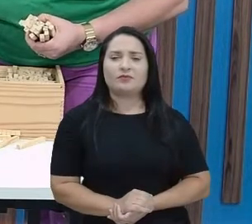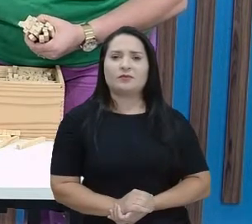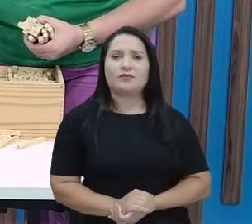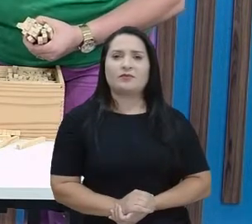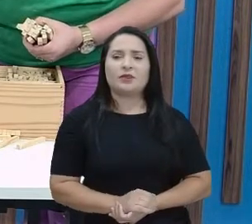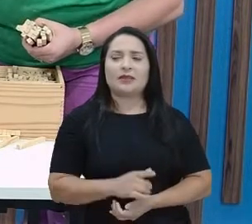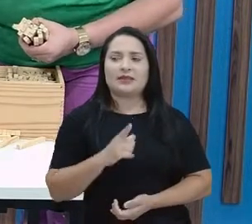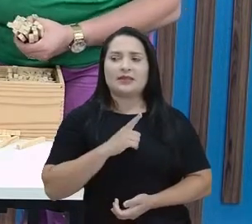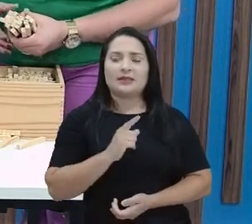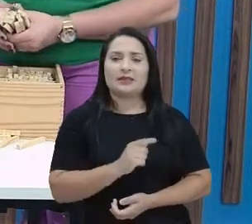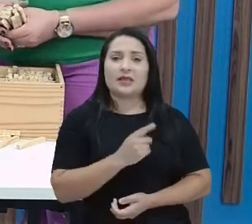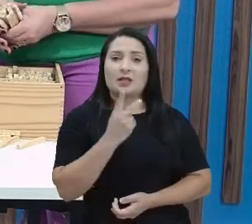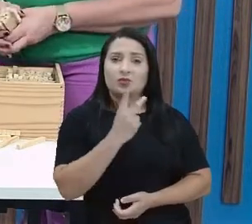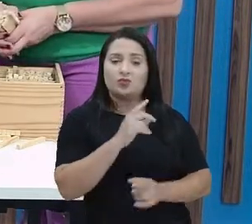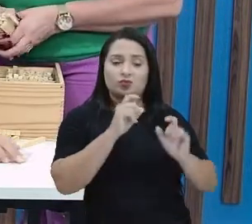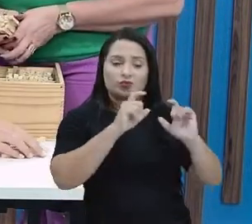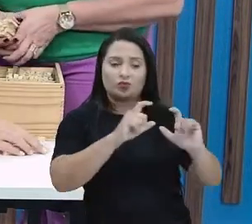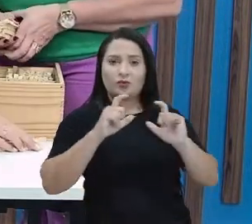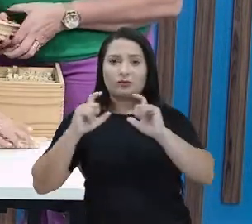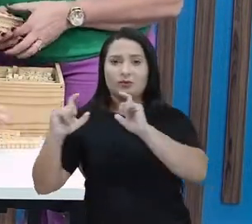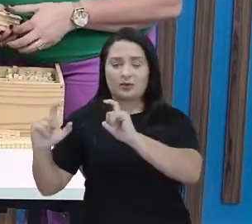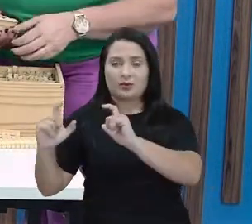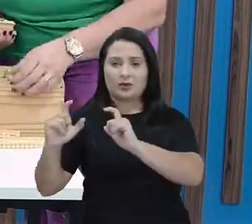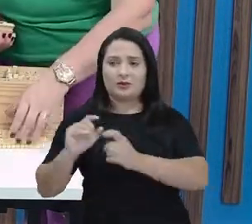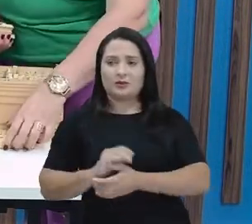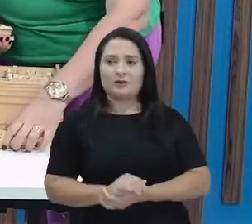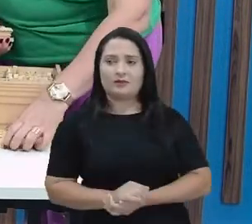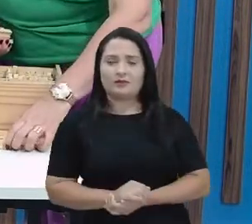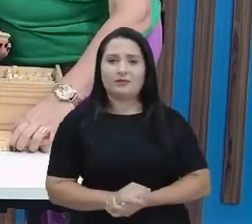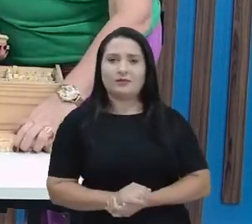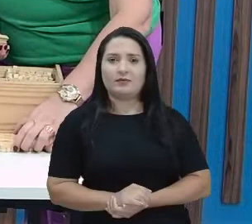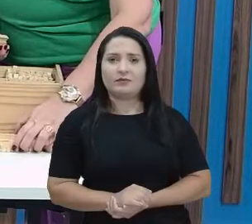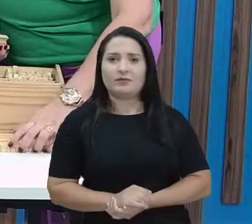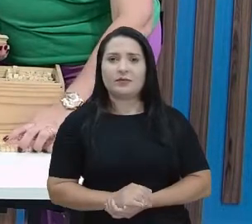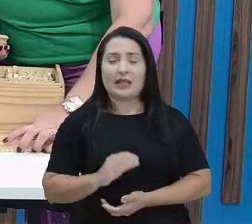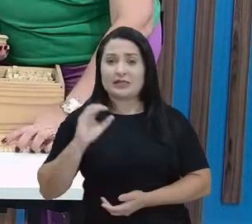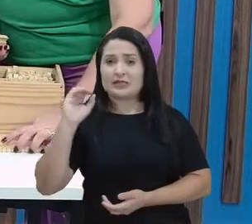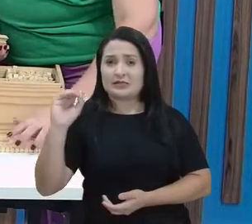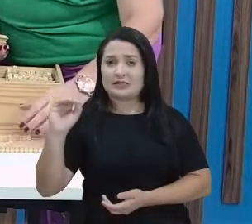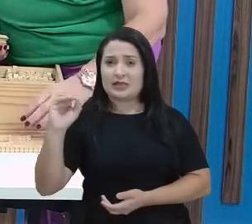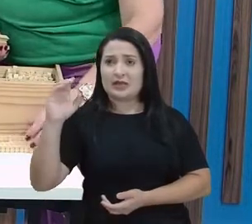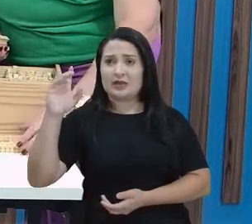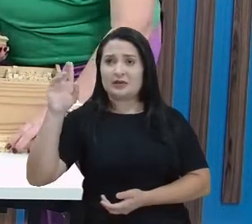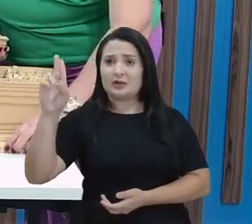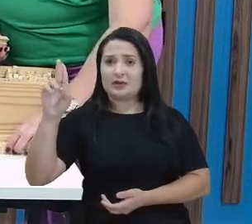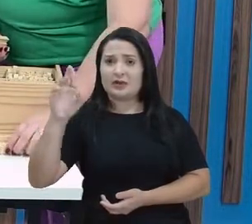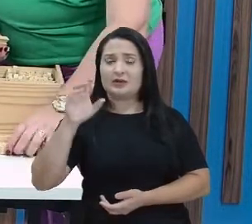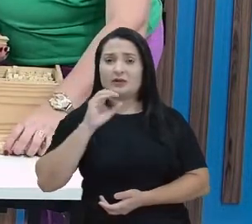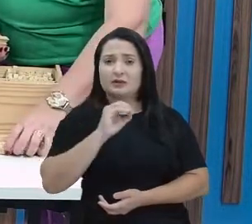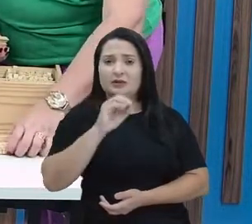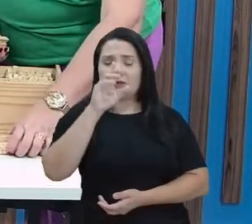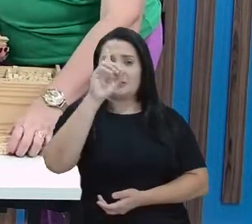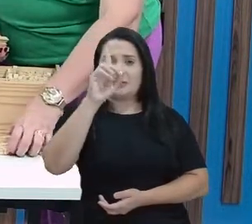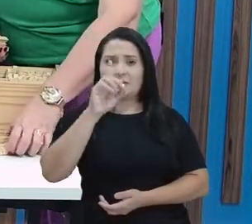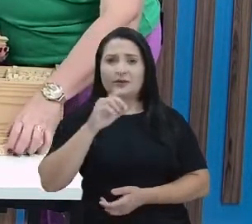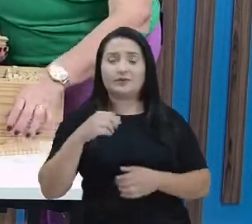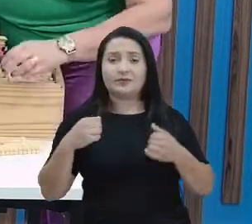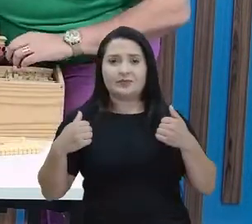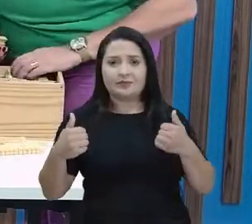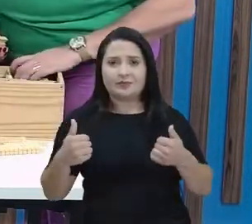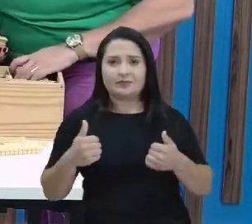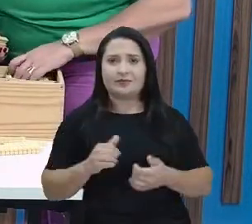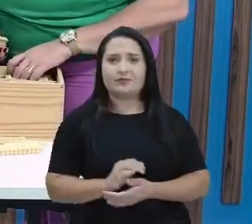duas plaquinhas. Duas plaquinhas. E zero dezena e zero unidade. Né? Olha